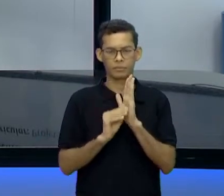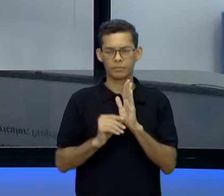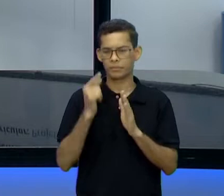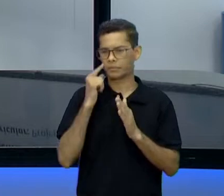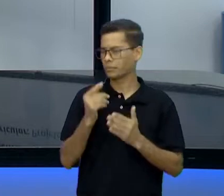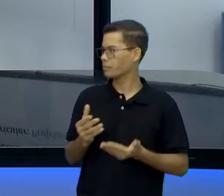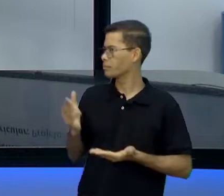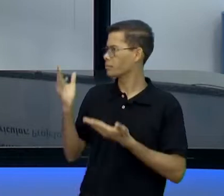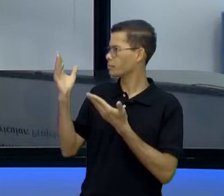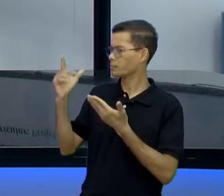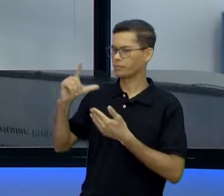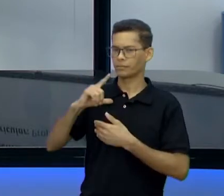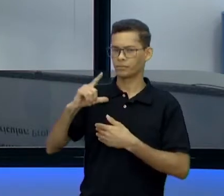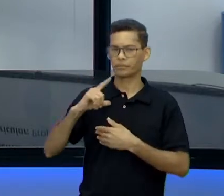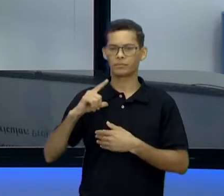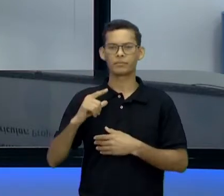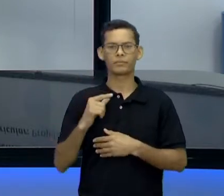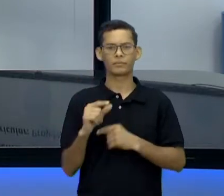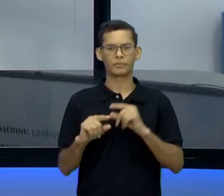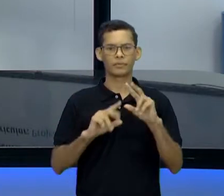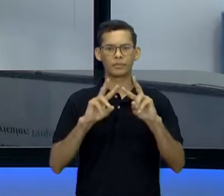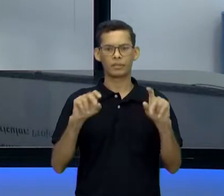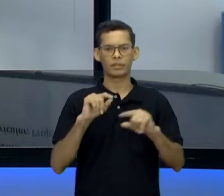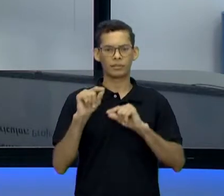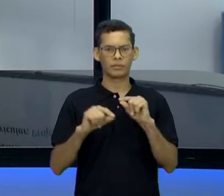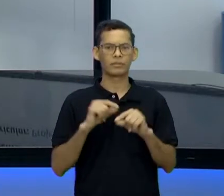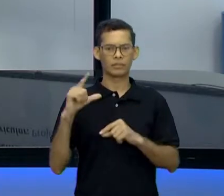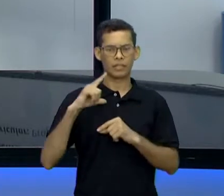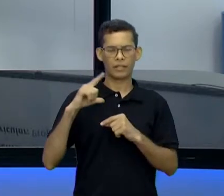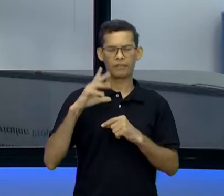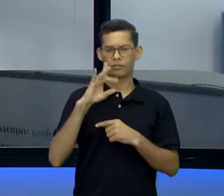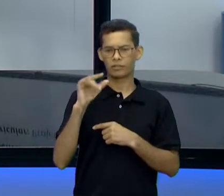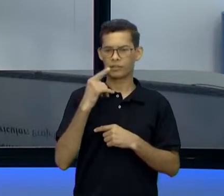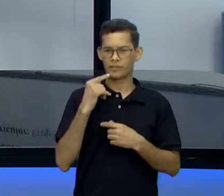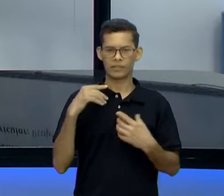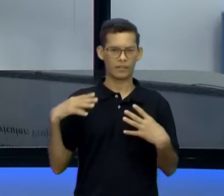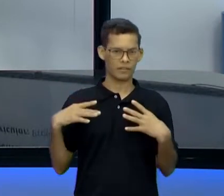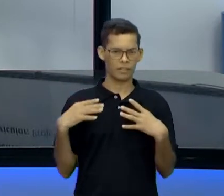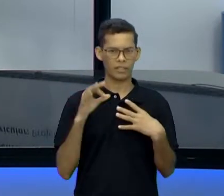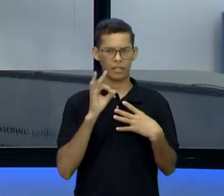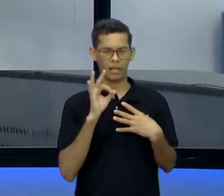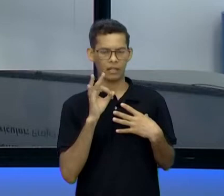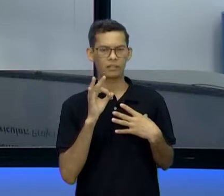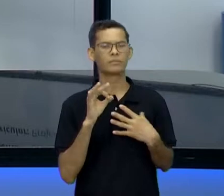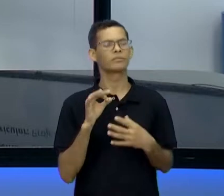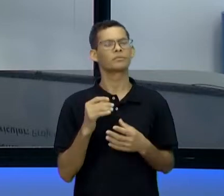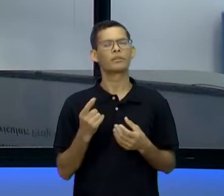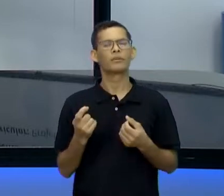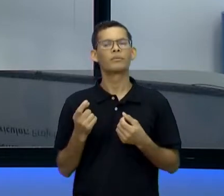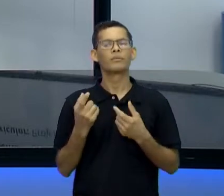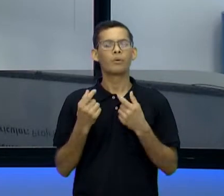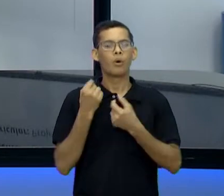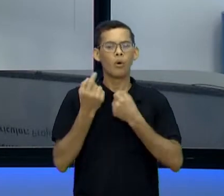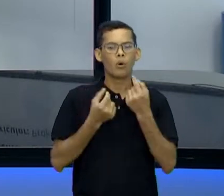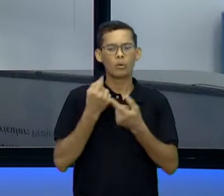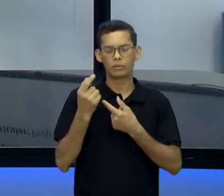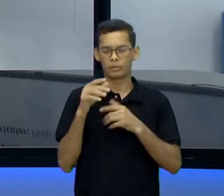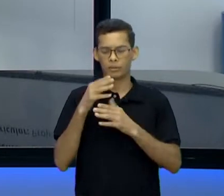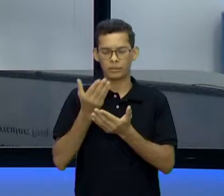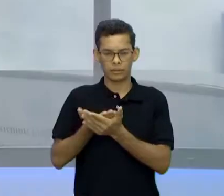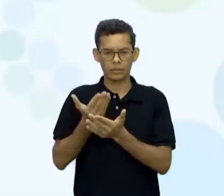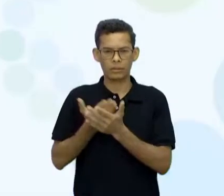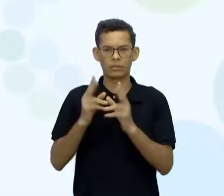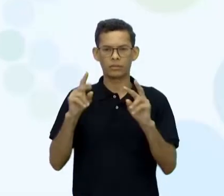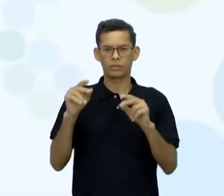vocês, demos uma parada na semana passada, questão do feriado aí, tem muita questão em andamento, estamos voltando com as aulas aí do rumo ao espaço. Tá